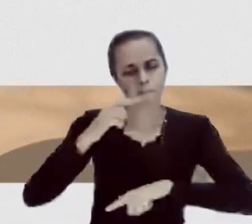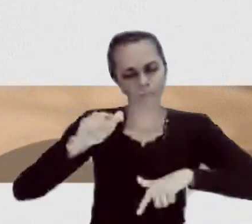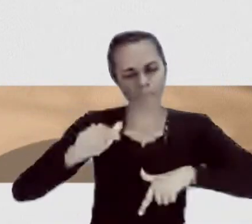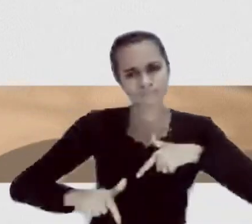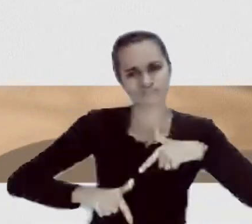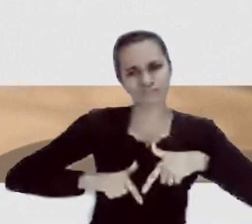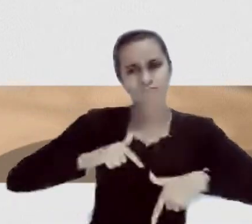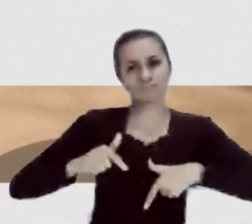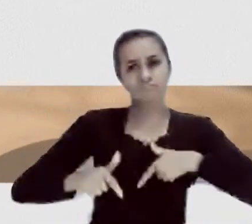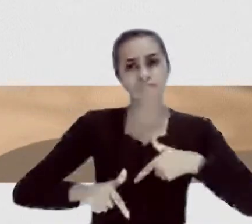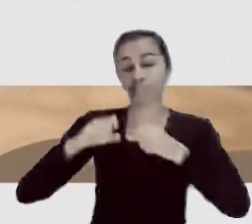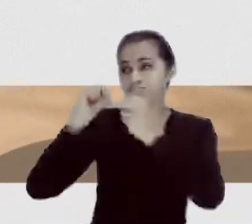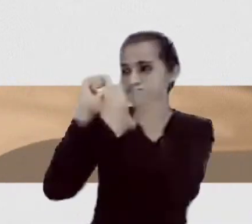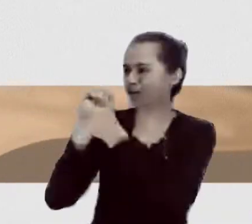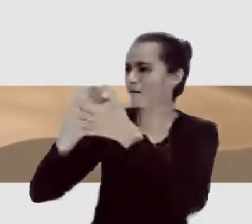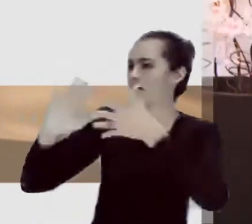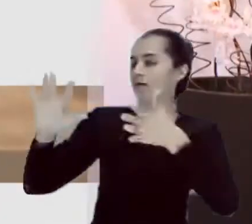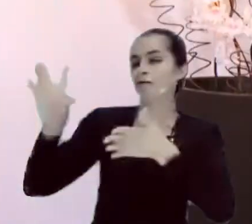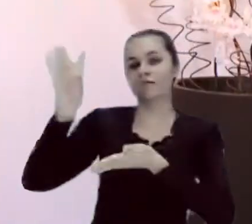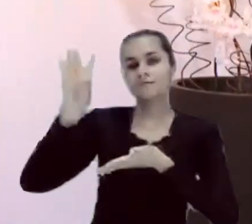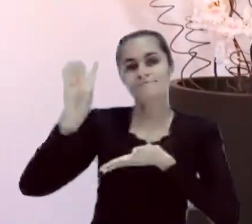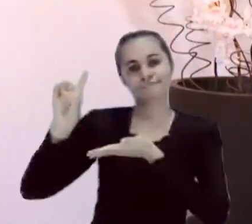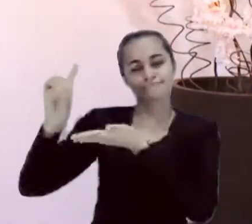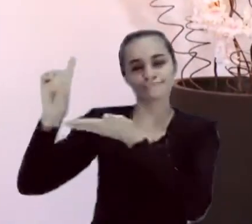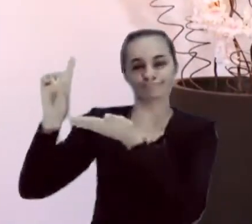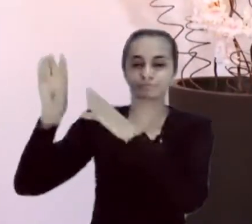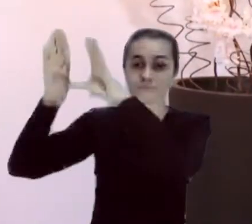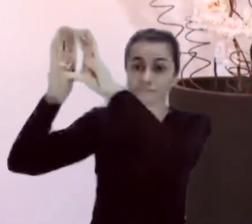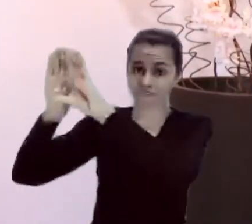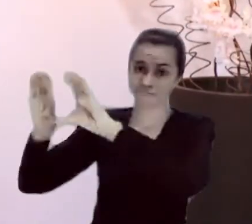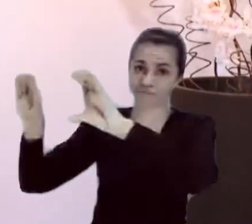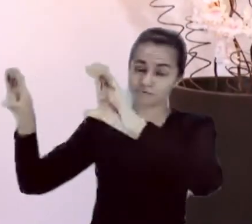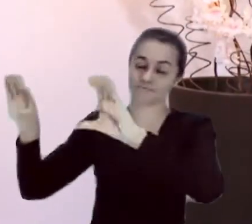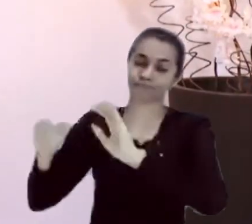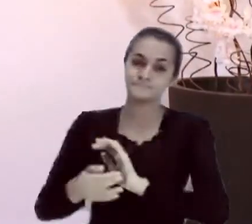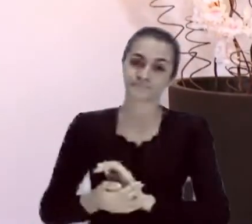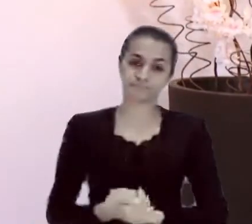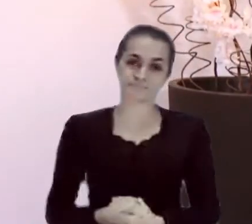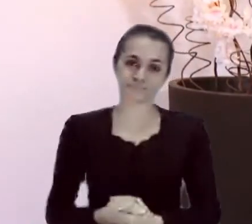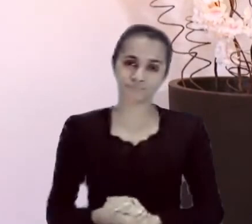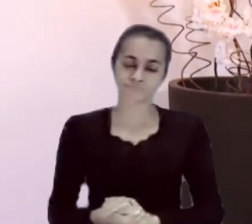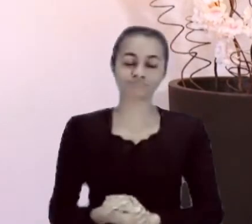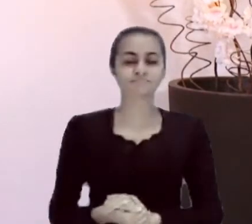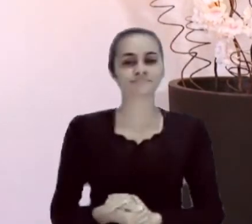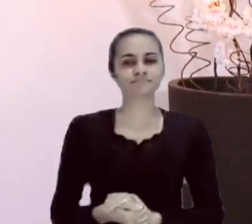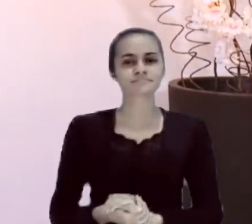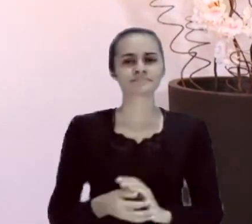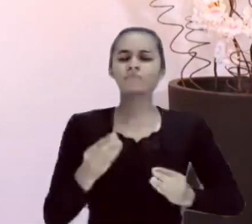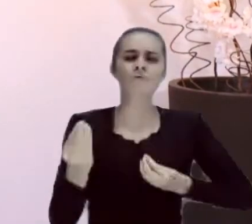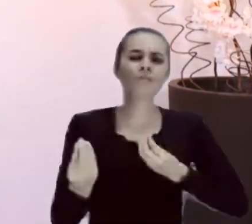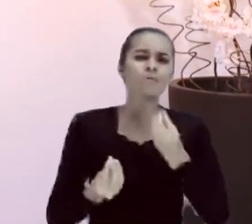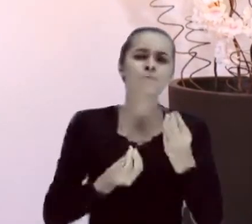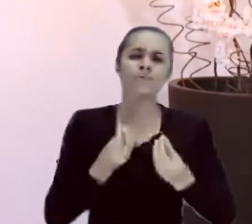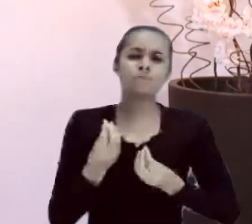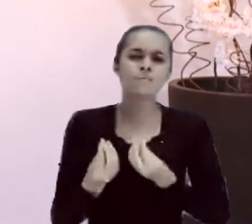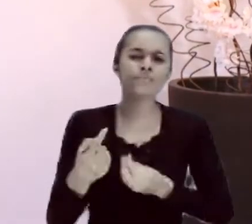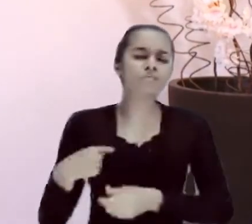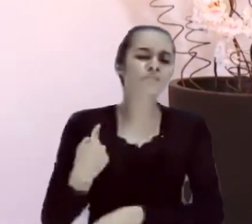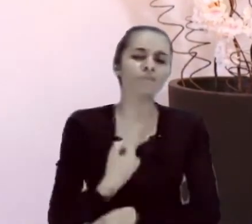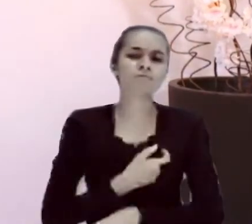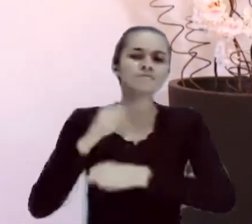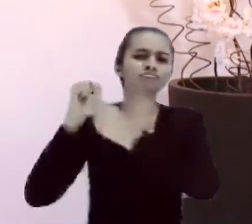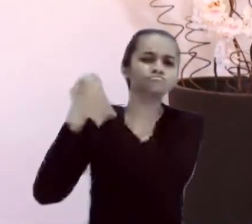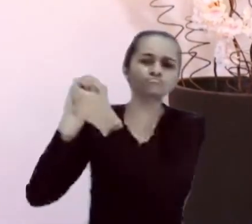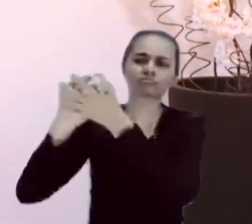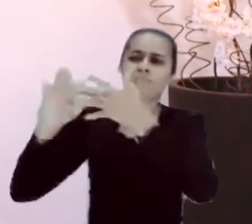glorifiquem ao Pai de vocês que está nos céus. Queridos, como é que nós glorificamos a Deus